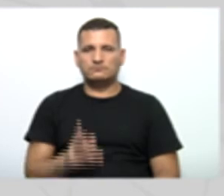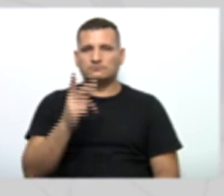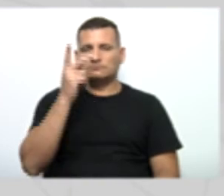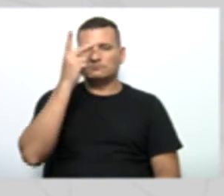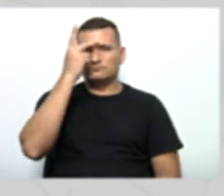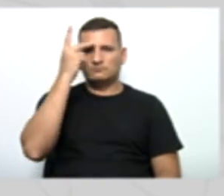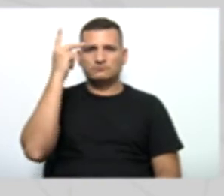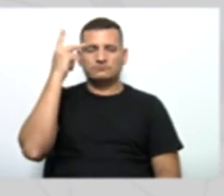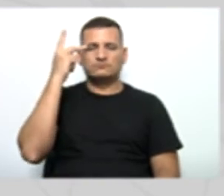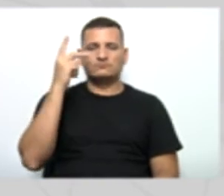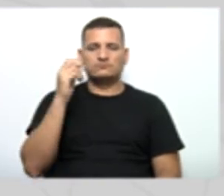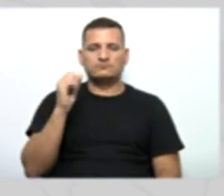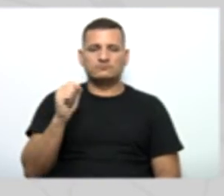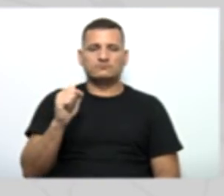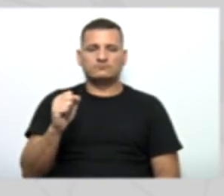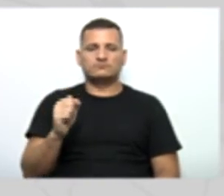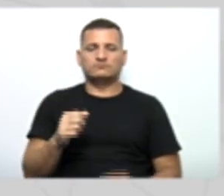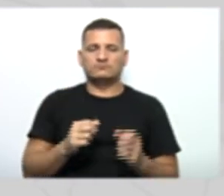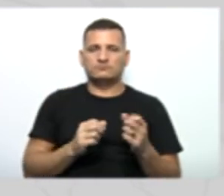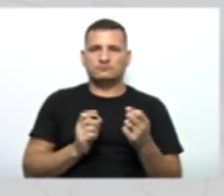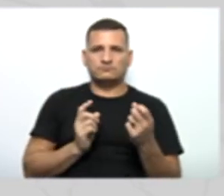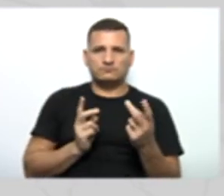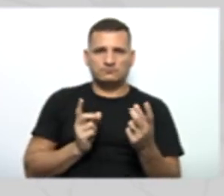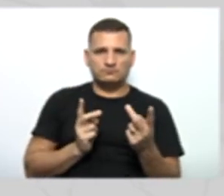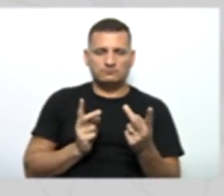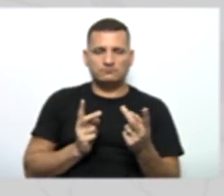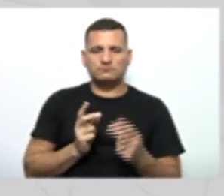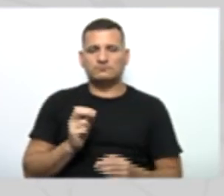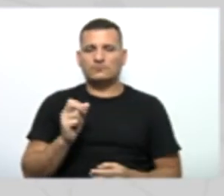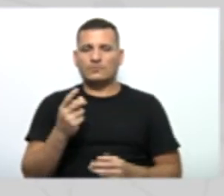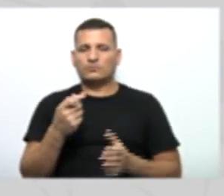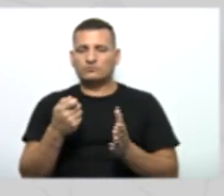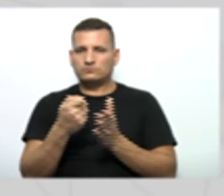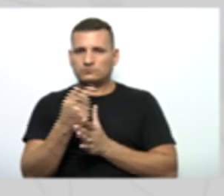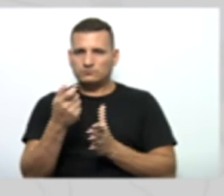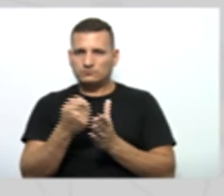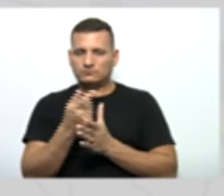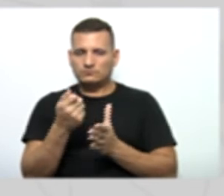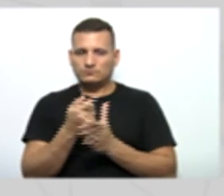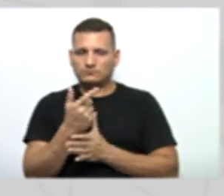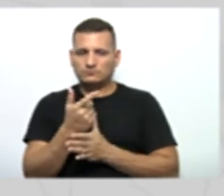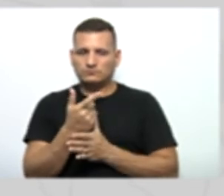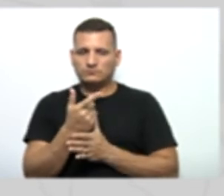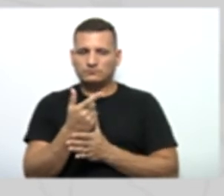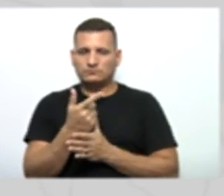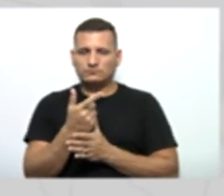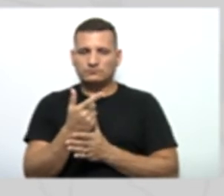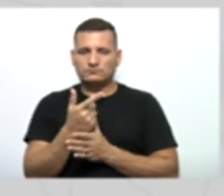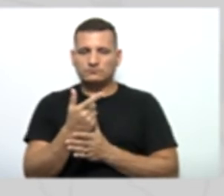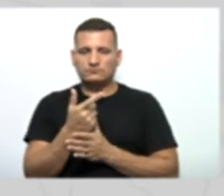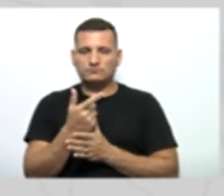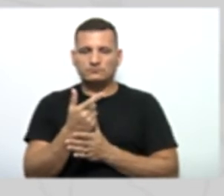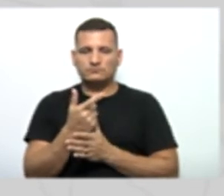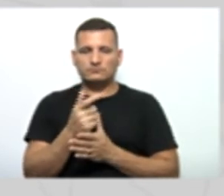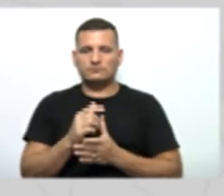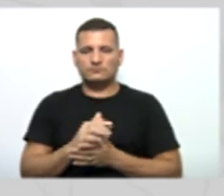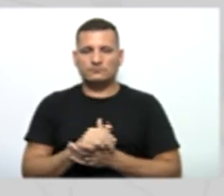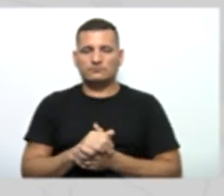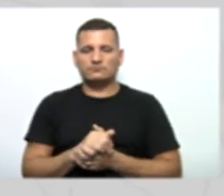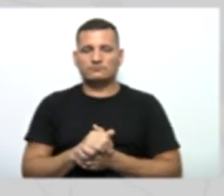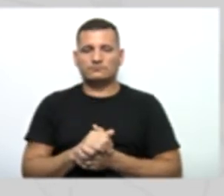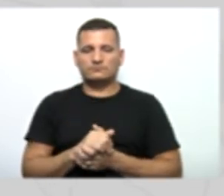à concessionária: vendedor e ou comprador. Esses dois aqui,